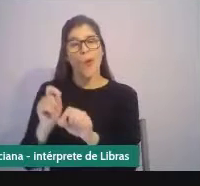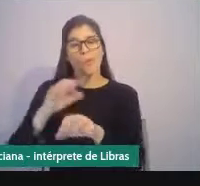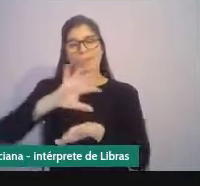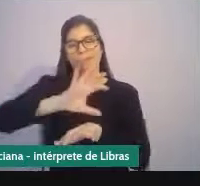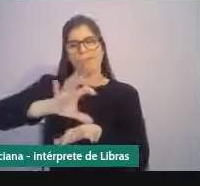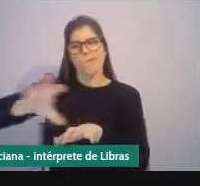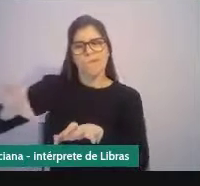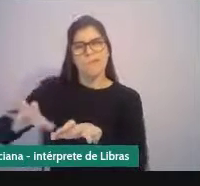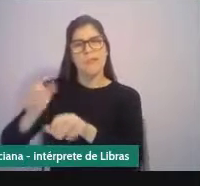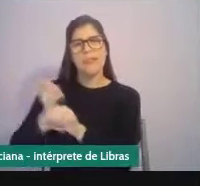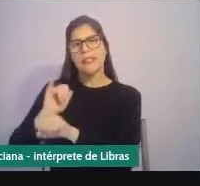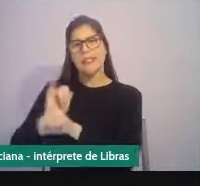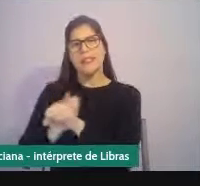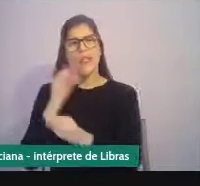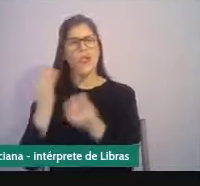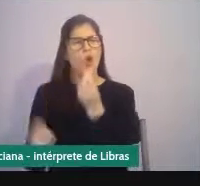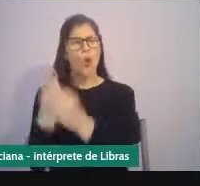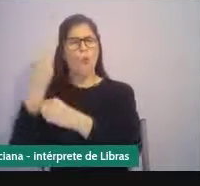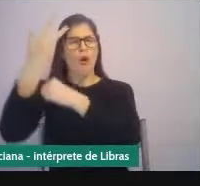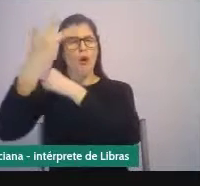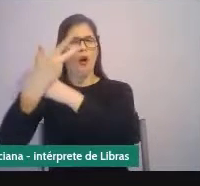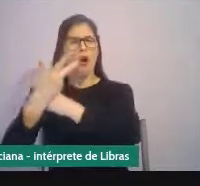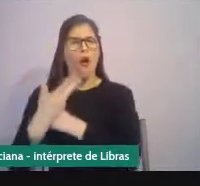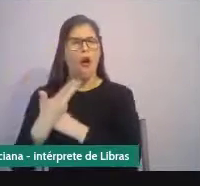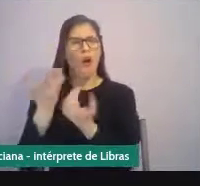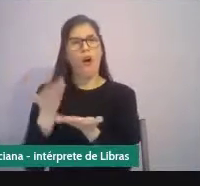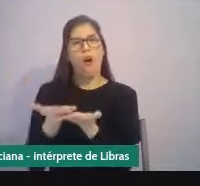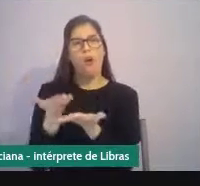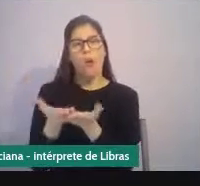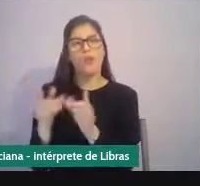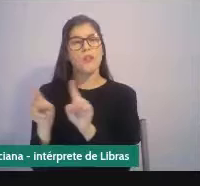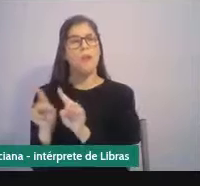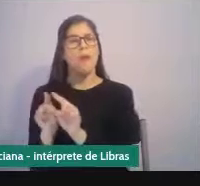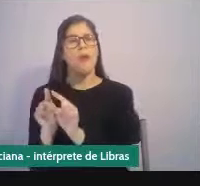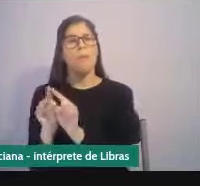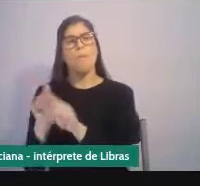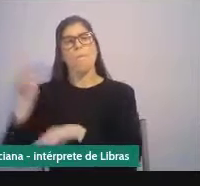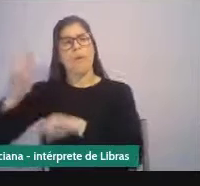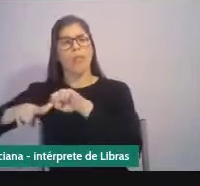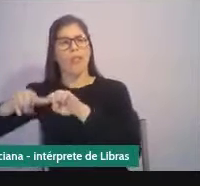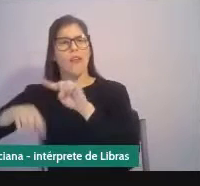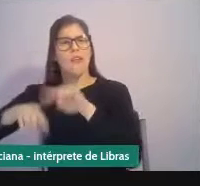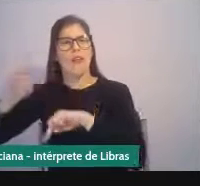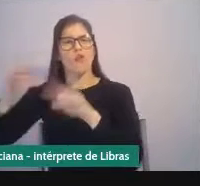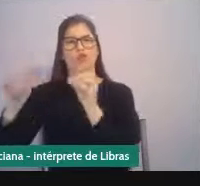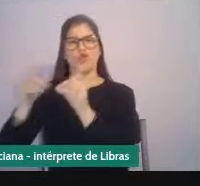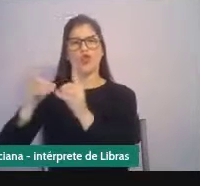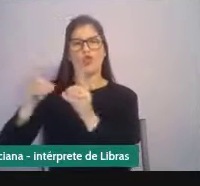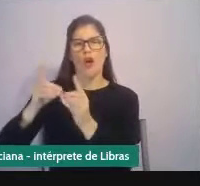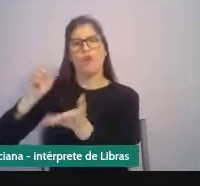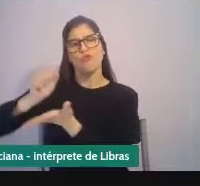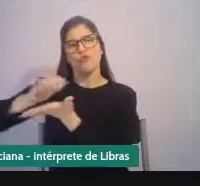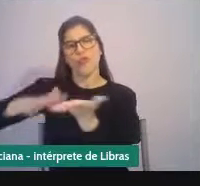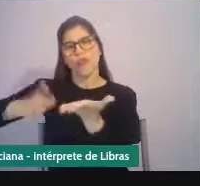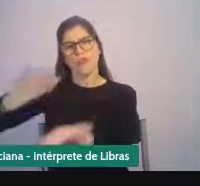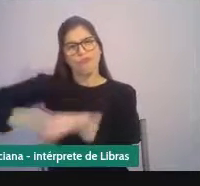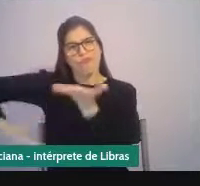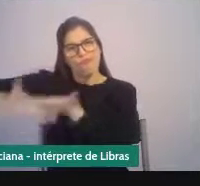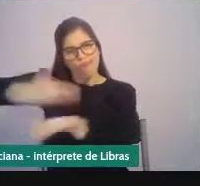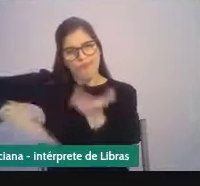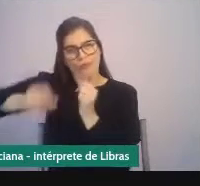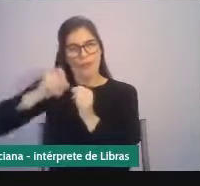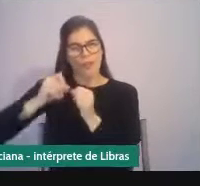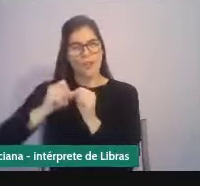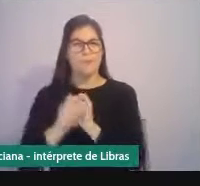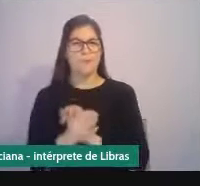videoaulas e também foram compartilhando outros materiais, como textos didáticos, atividades. E essas